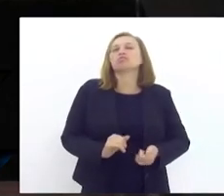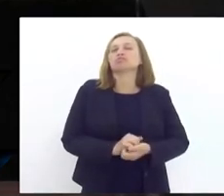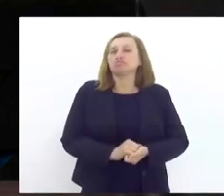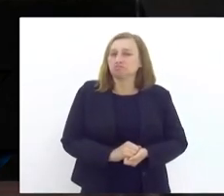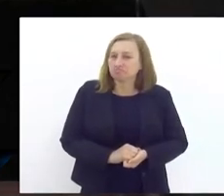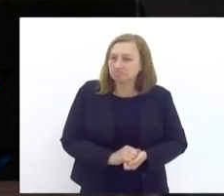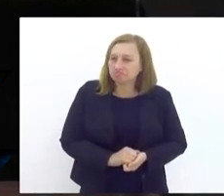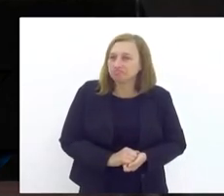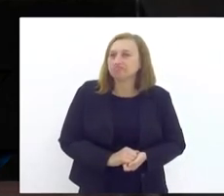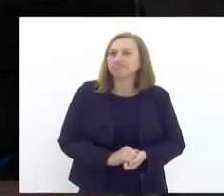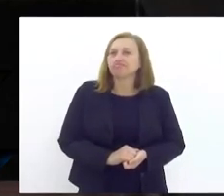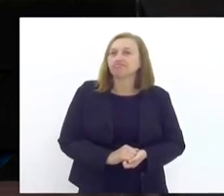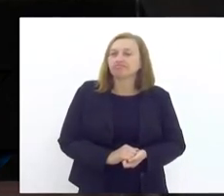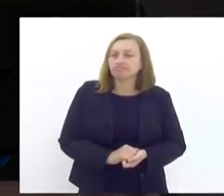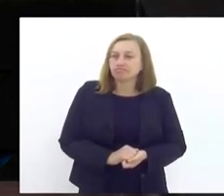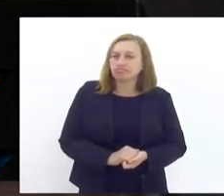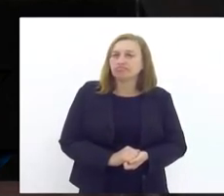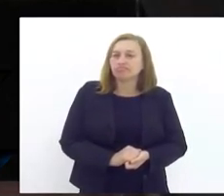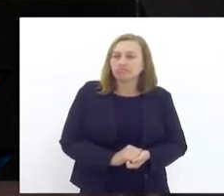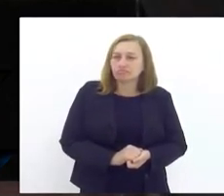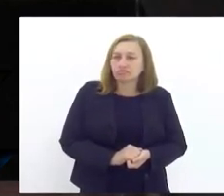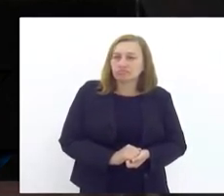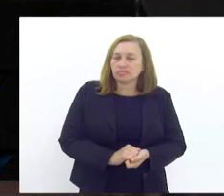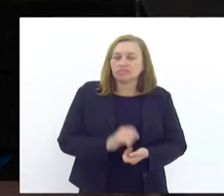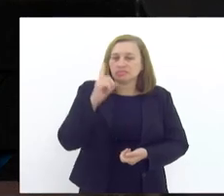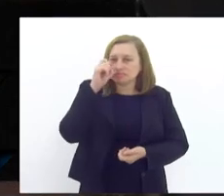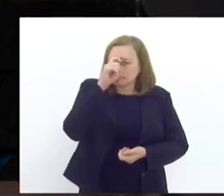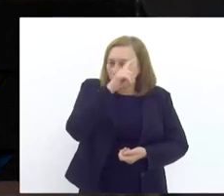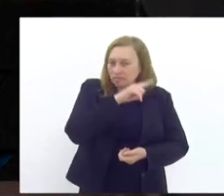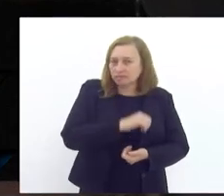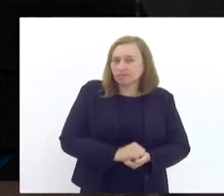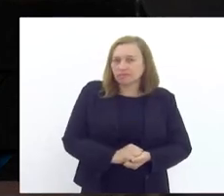cidade dessa máquina pesada difícil